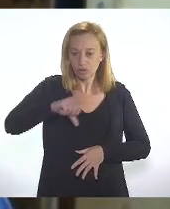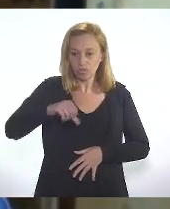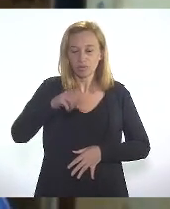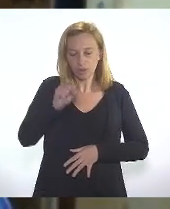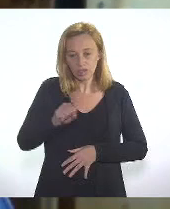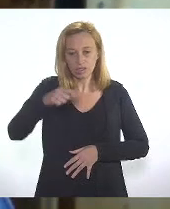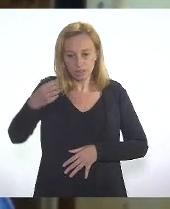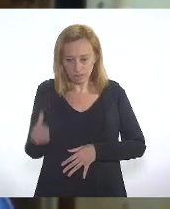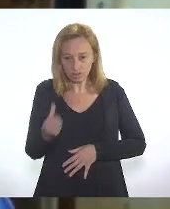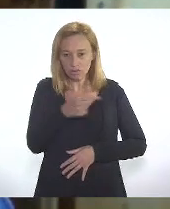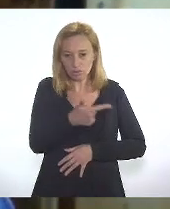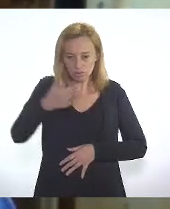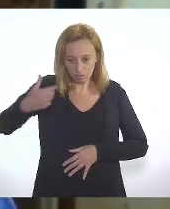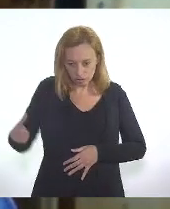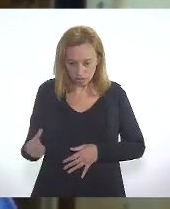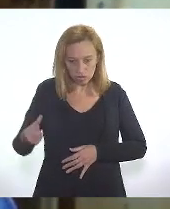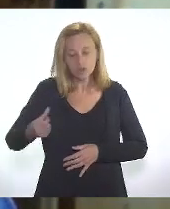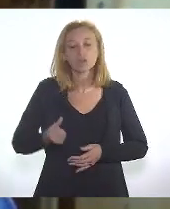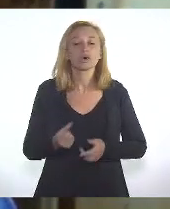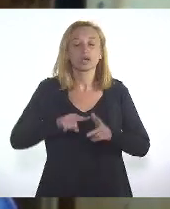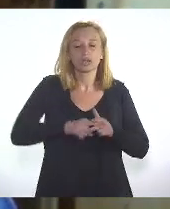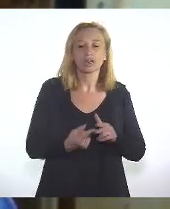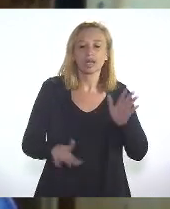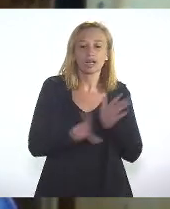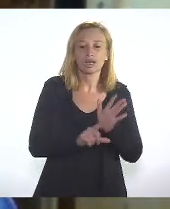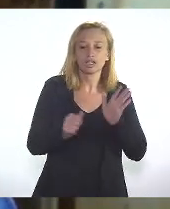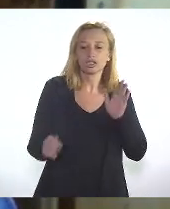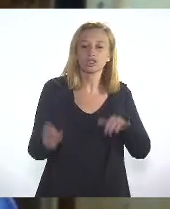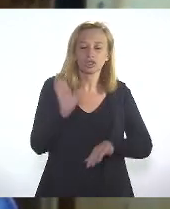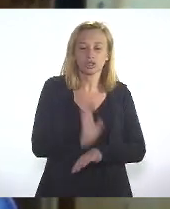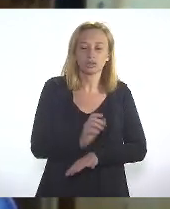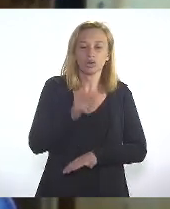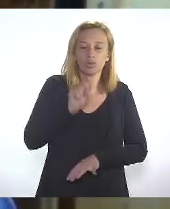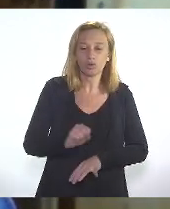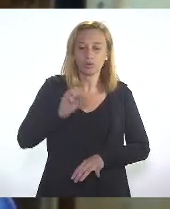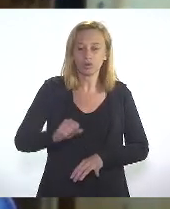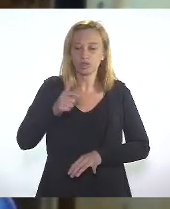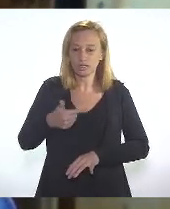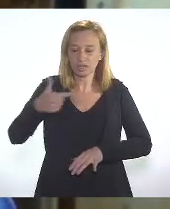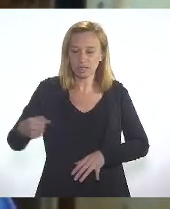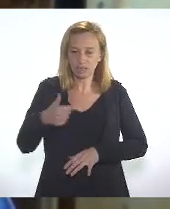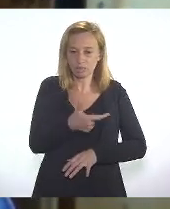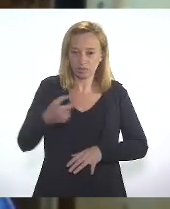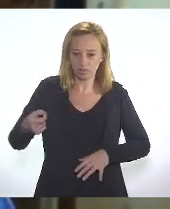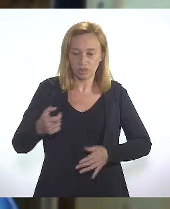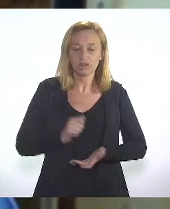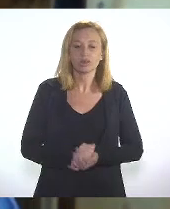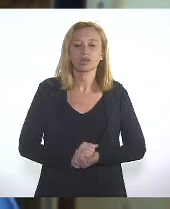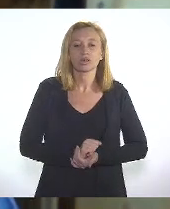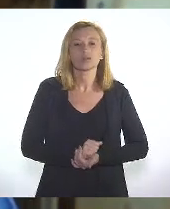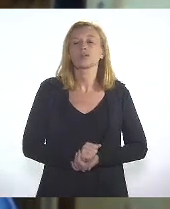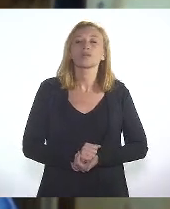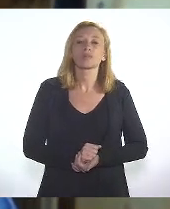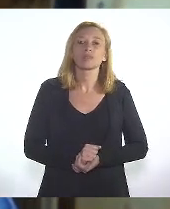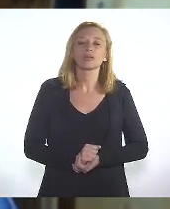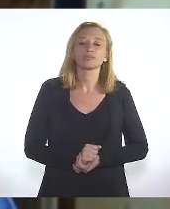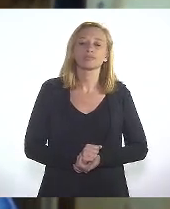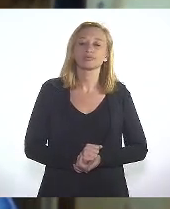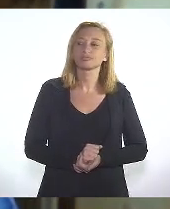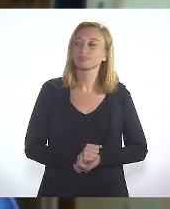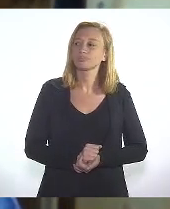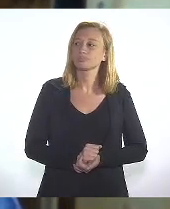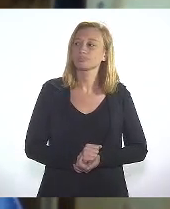de 2020, que altera a lei estadual 8817 de 20, é o